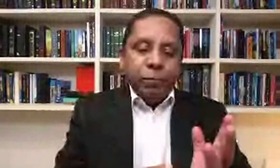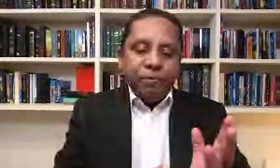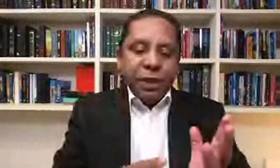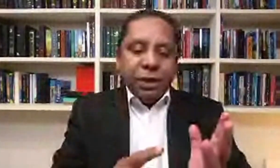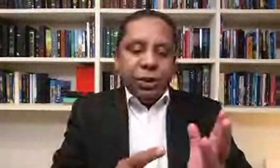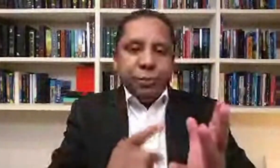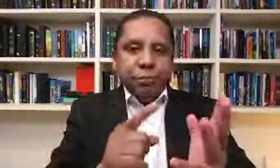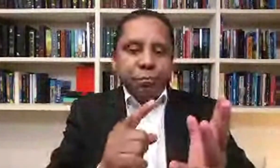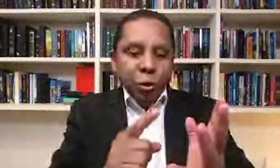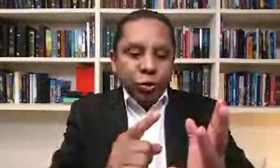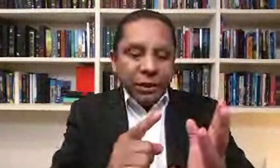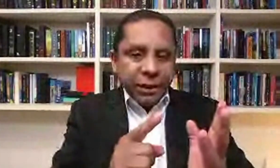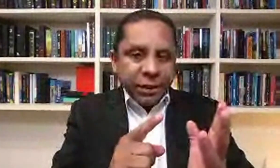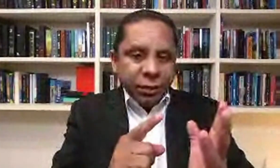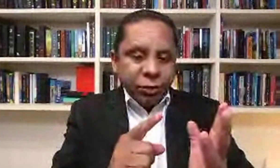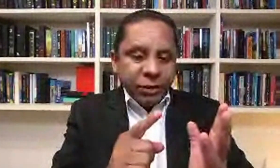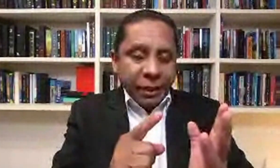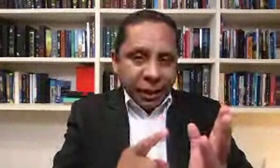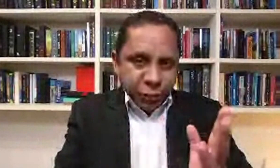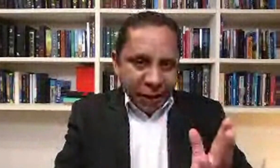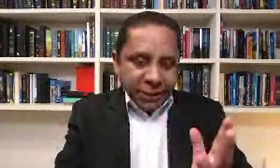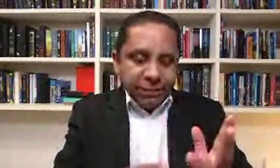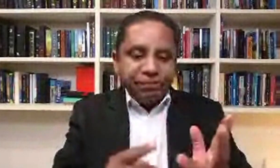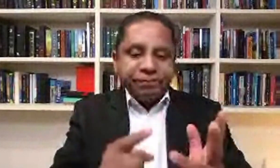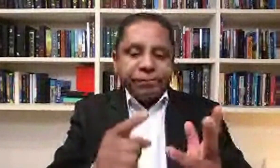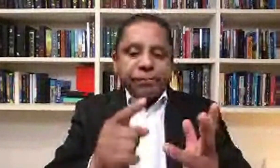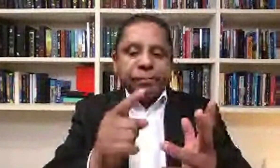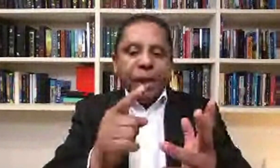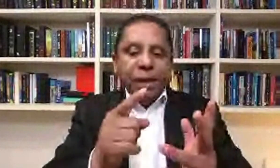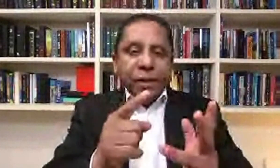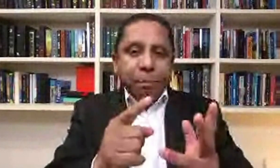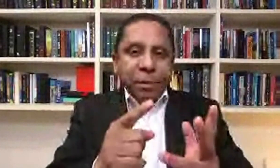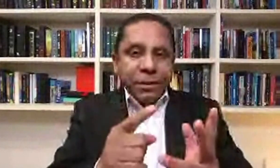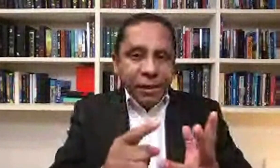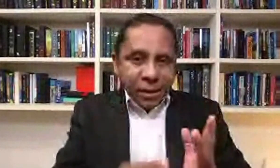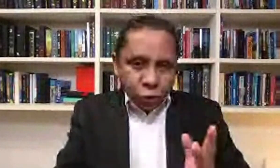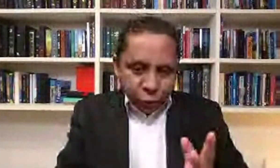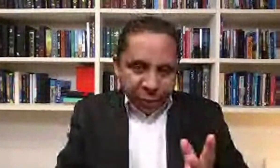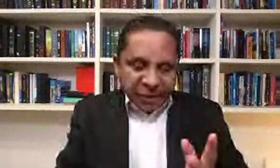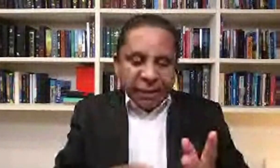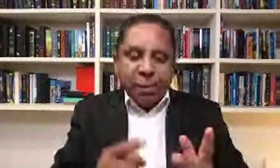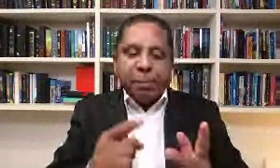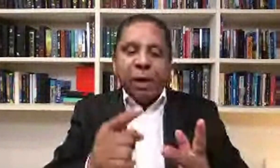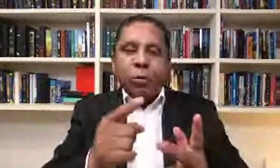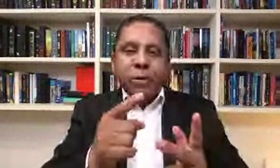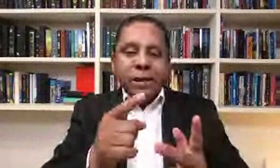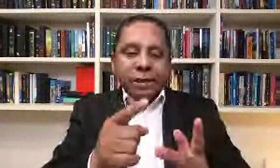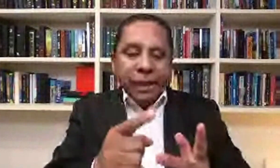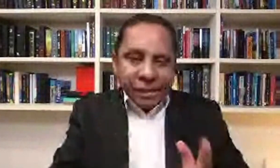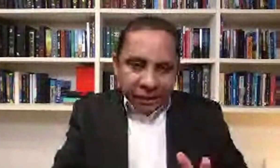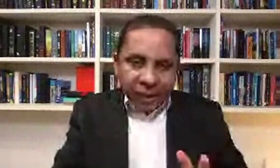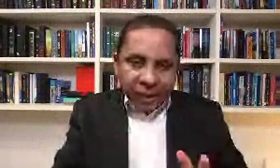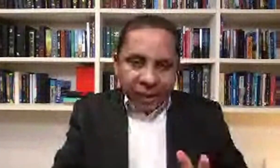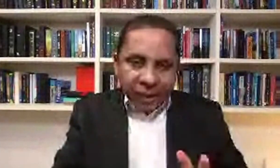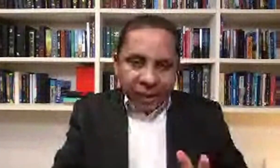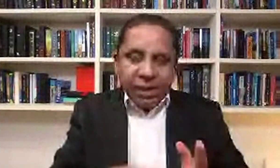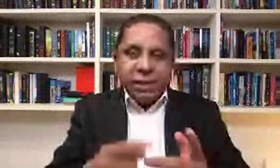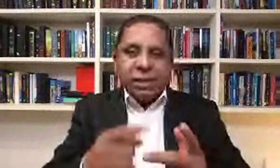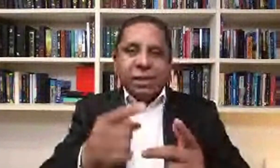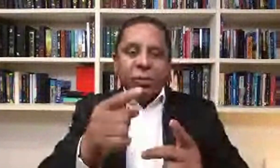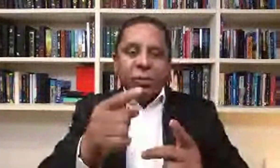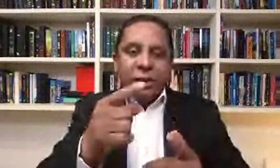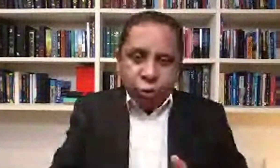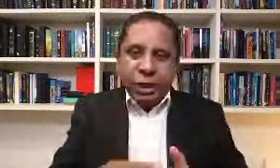período de 1260 anos da Idade Média, da perseguição e supremacia papal, da Santa